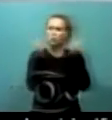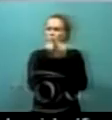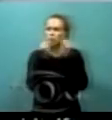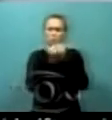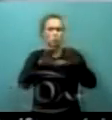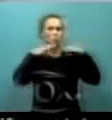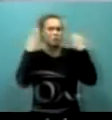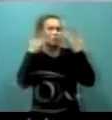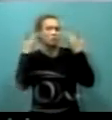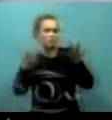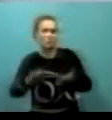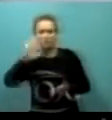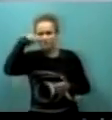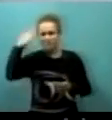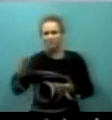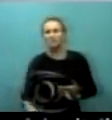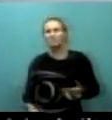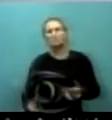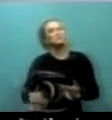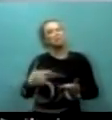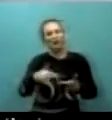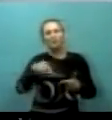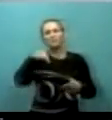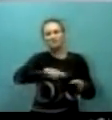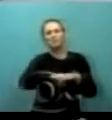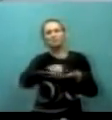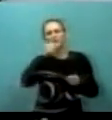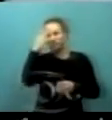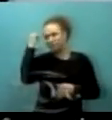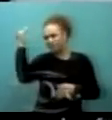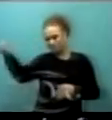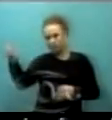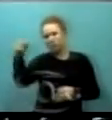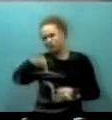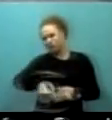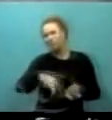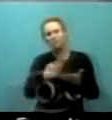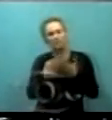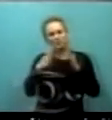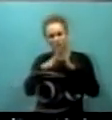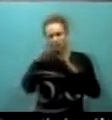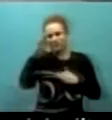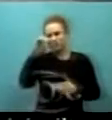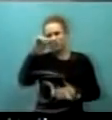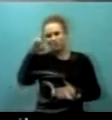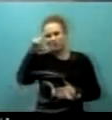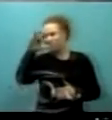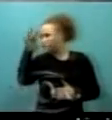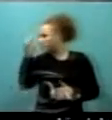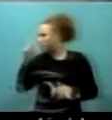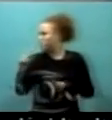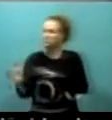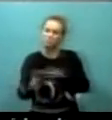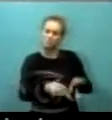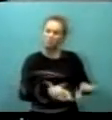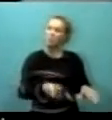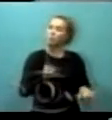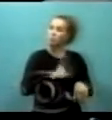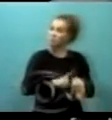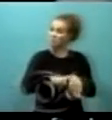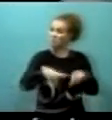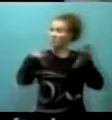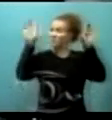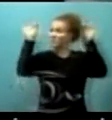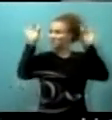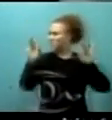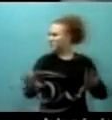uma honra, né, ter esse grande cartão de visita que é a Escola Bolshoi no Brasil. Bom, presidente, uma noite especial. Temos uma russa cidadã